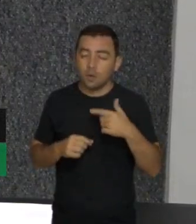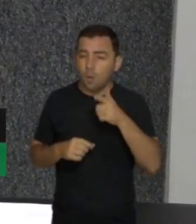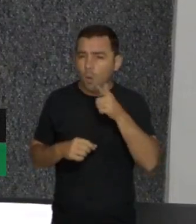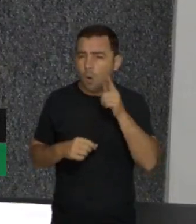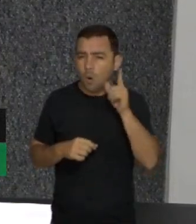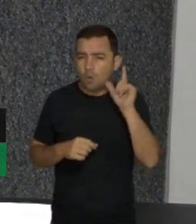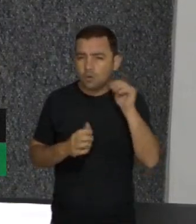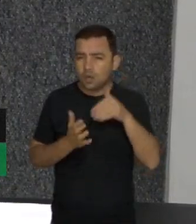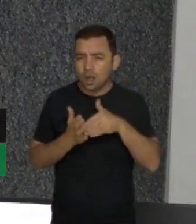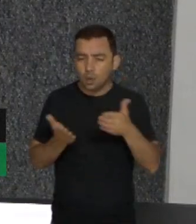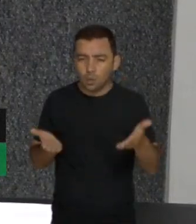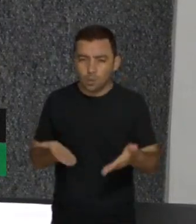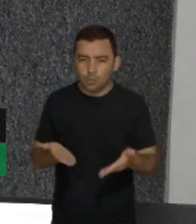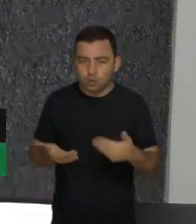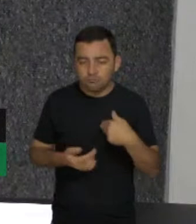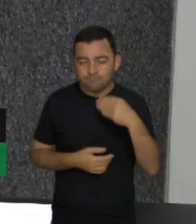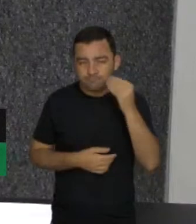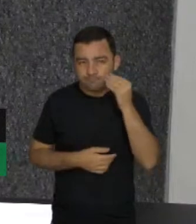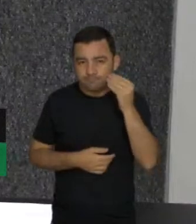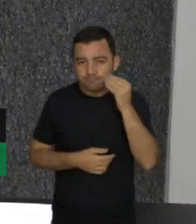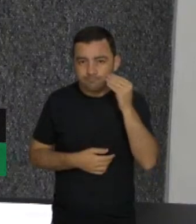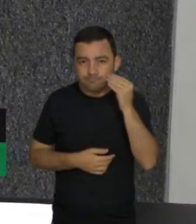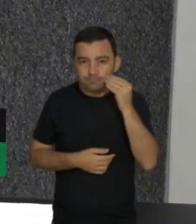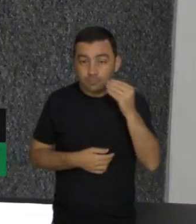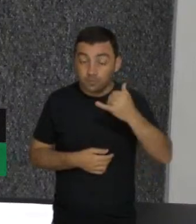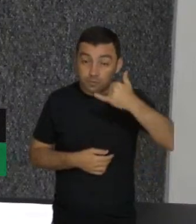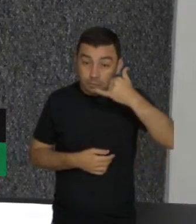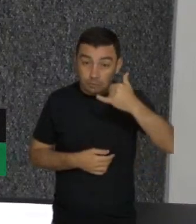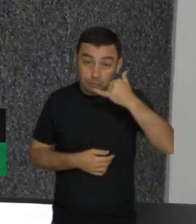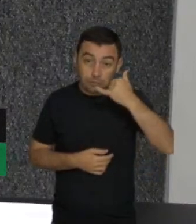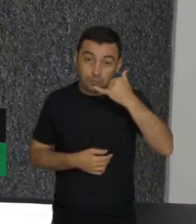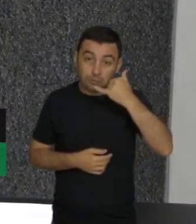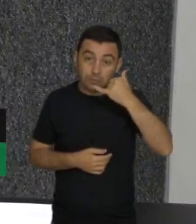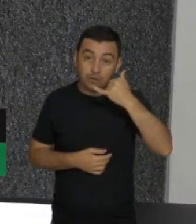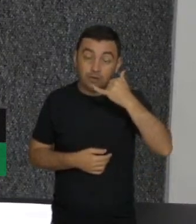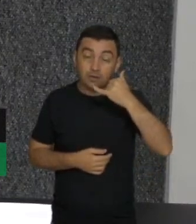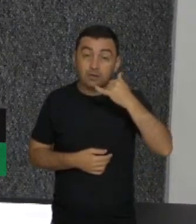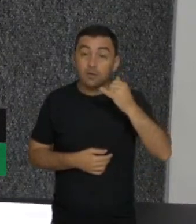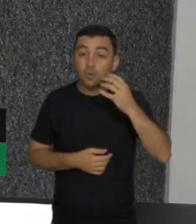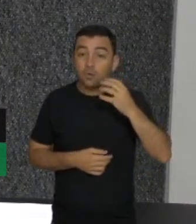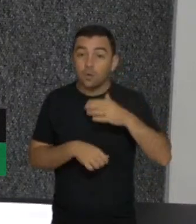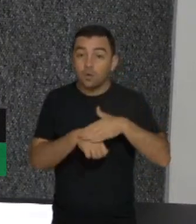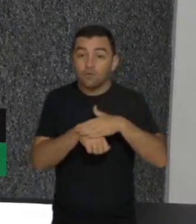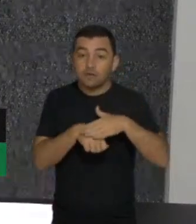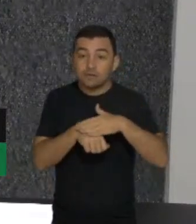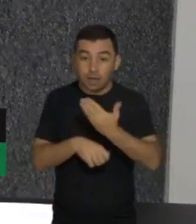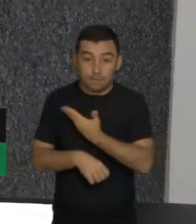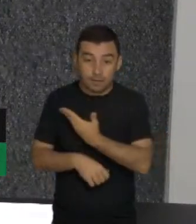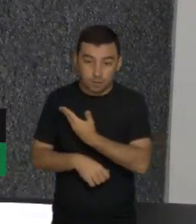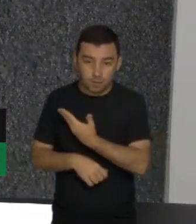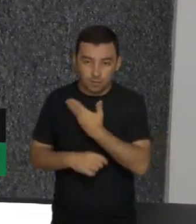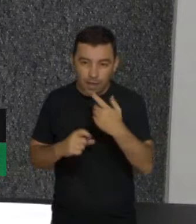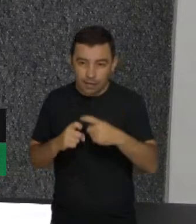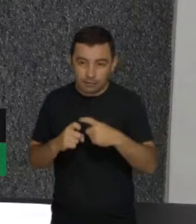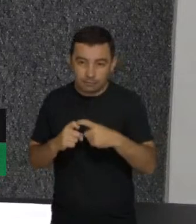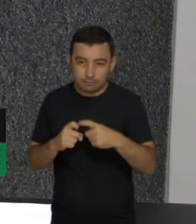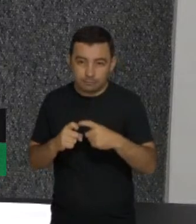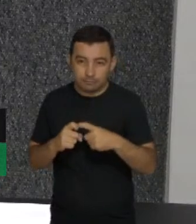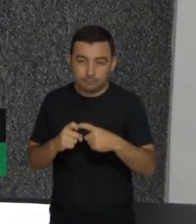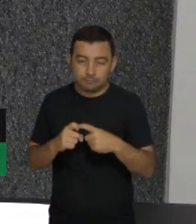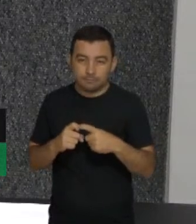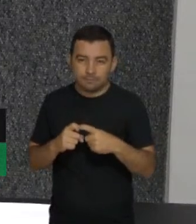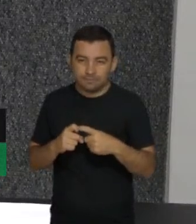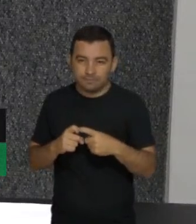hoje tentando pelo telefone falar com um outro colega médico que tava eh de